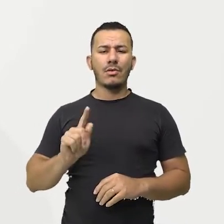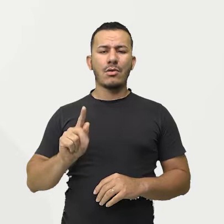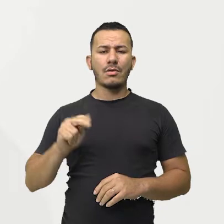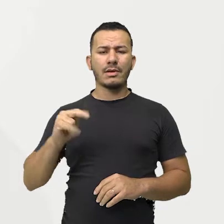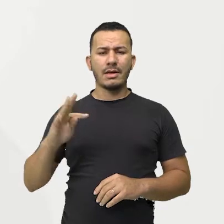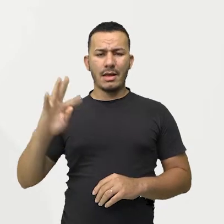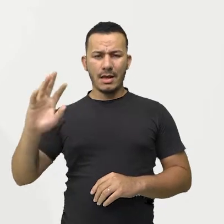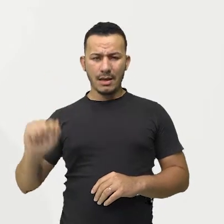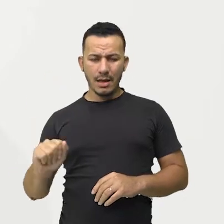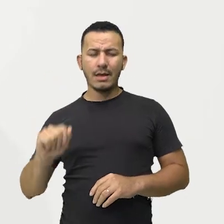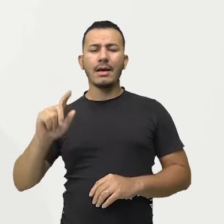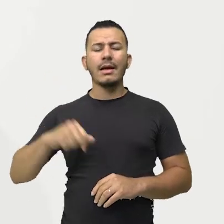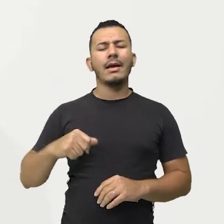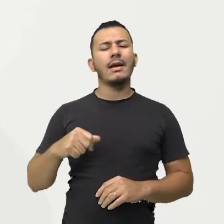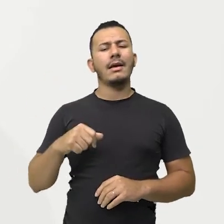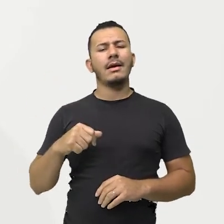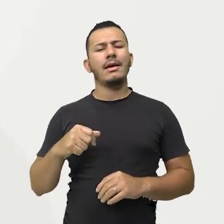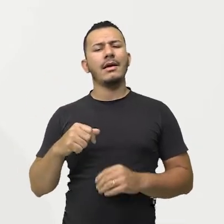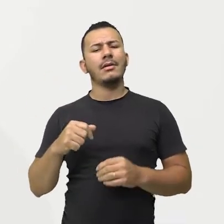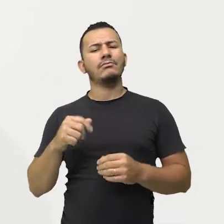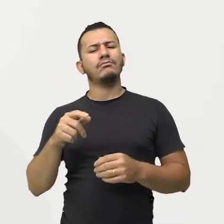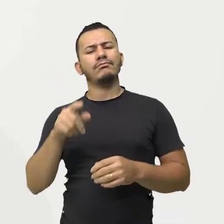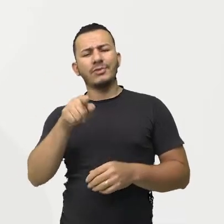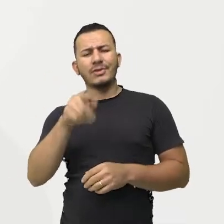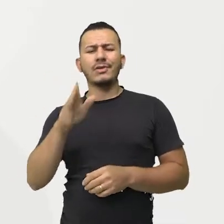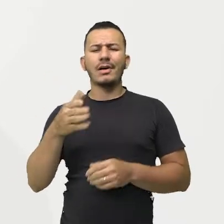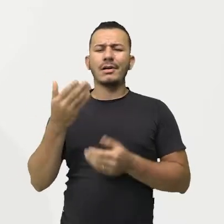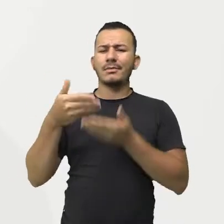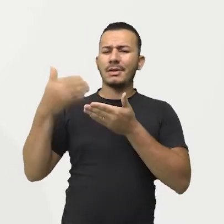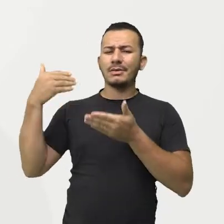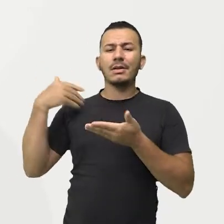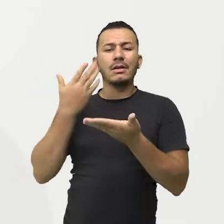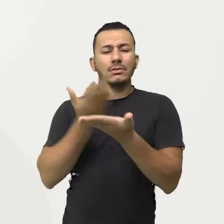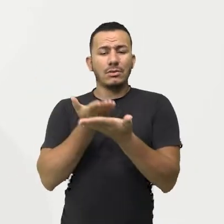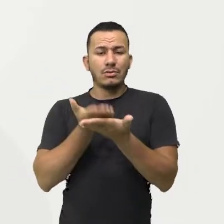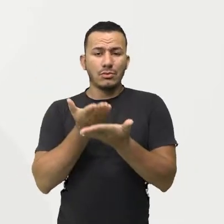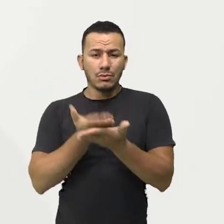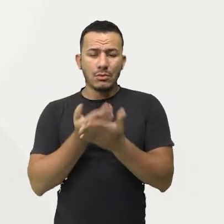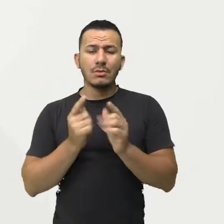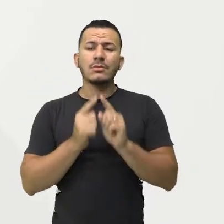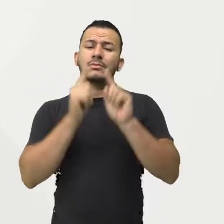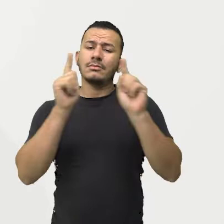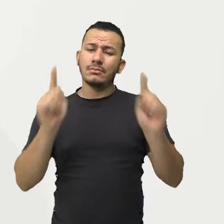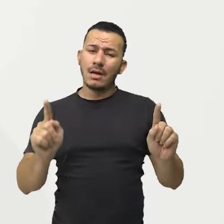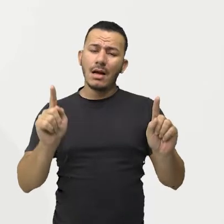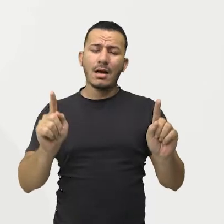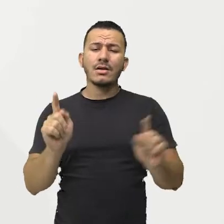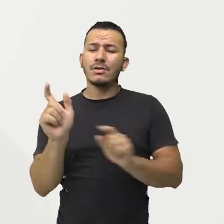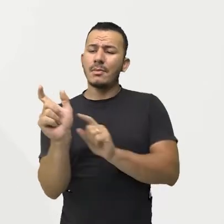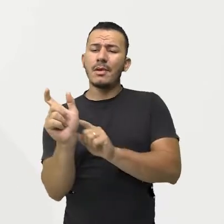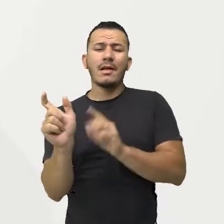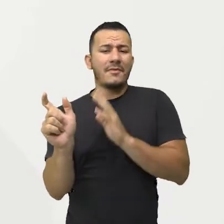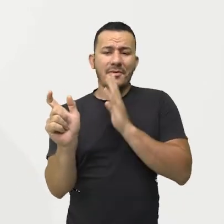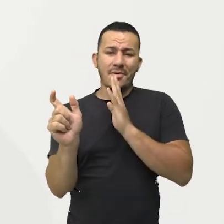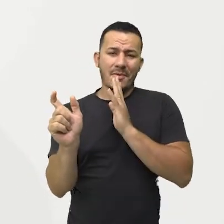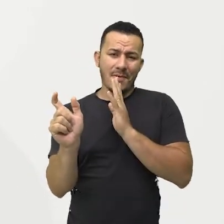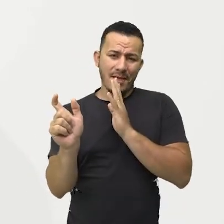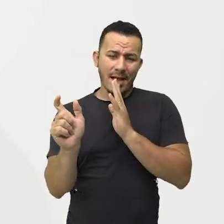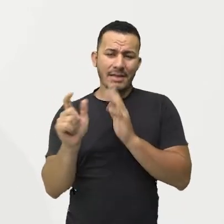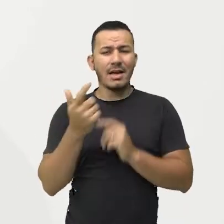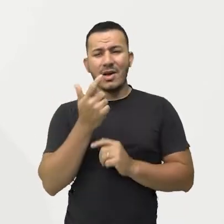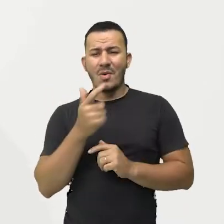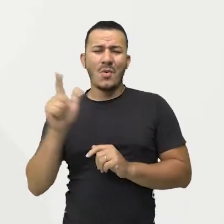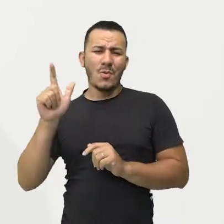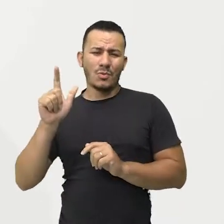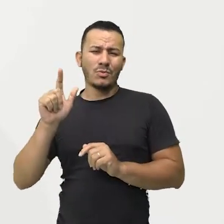estou falando de algo que vocês, alunos, já viram um dia, tá legal? Só não usavam essa expressão,